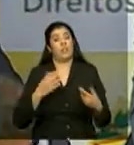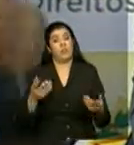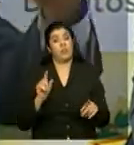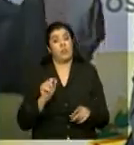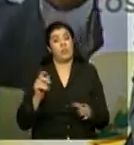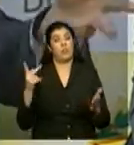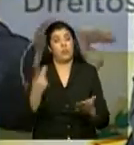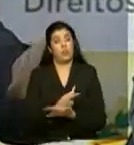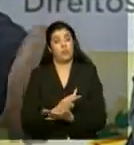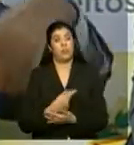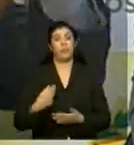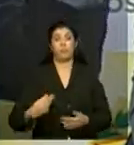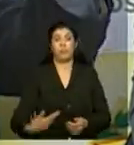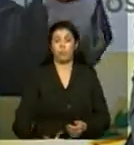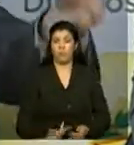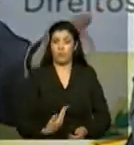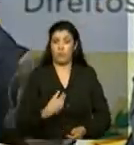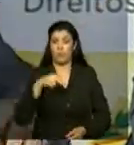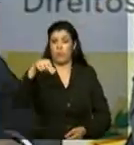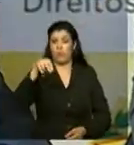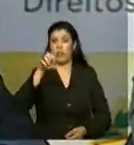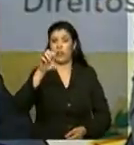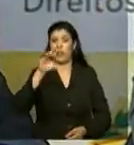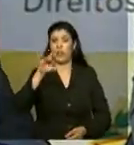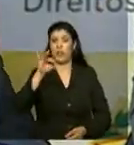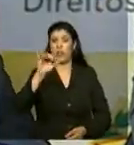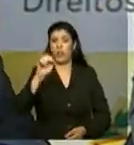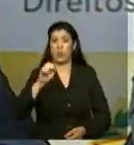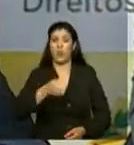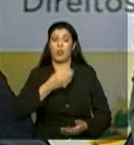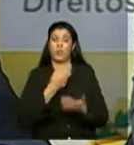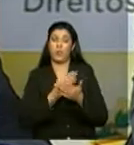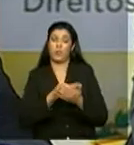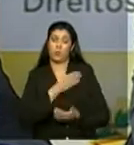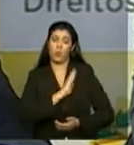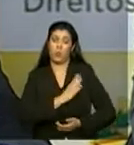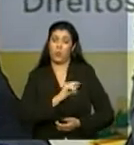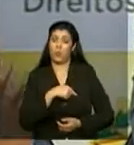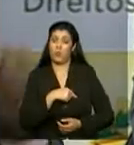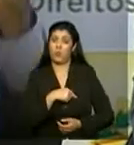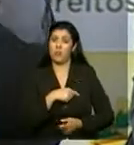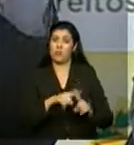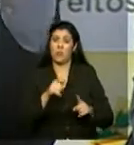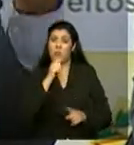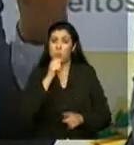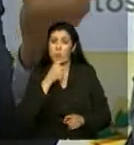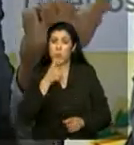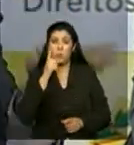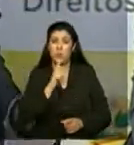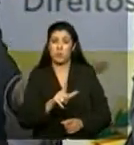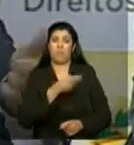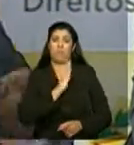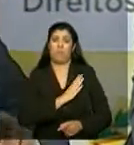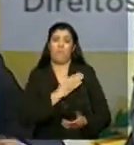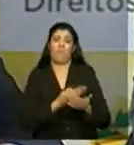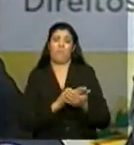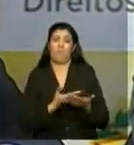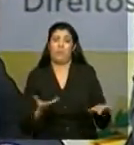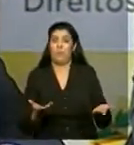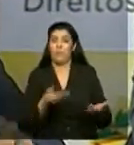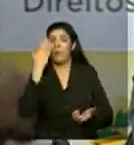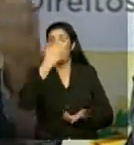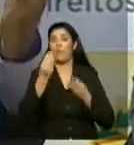necrose em até o momento seu editorial o coração original é muito infantil que não pode provar que